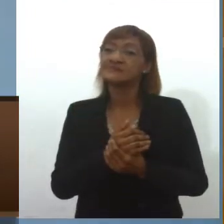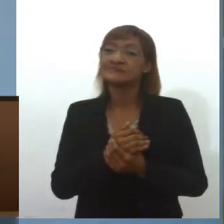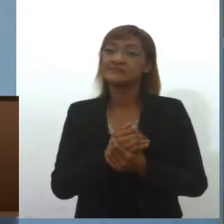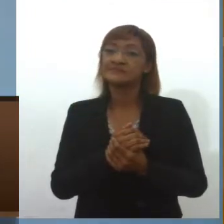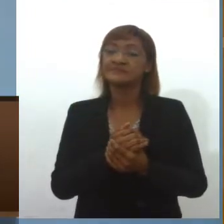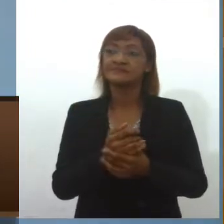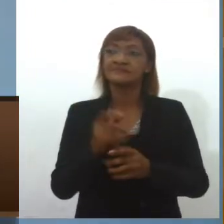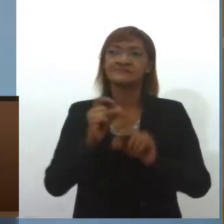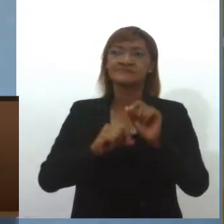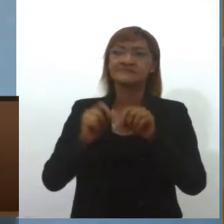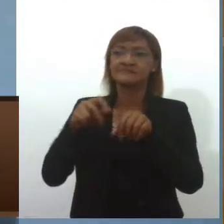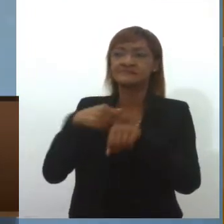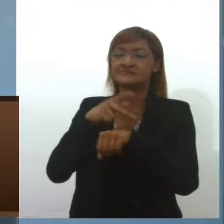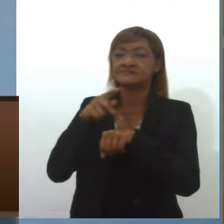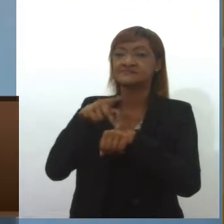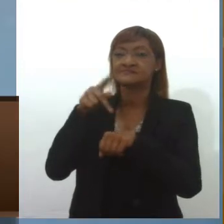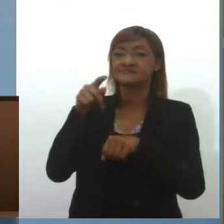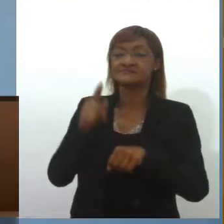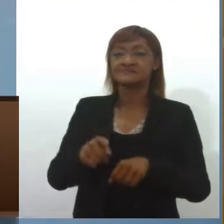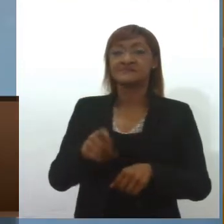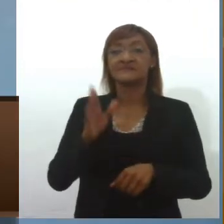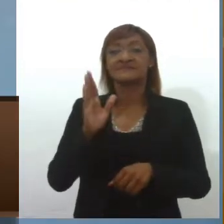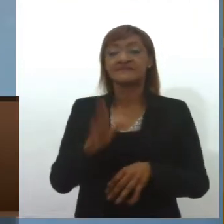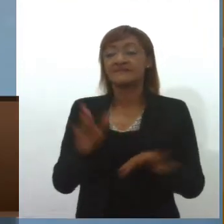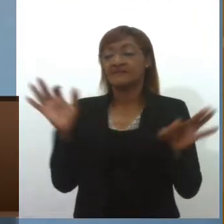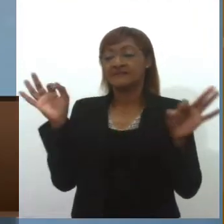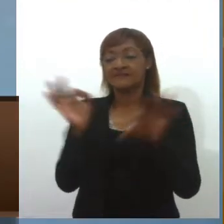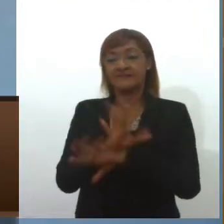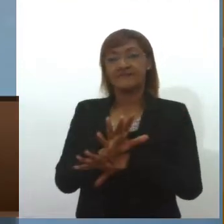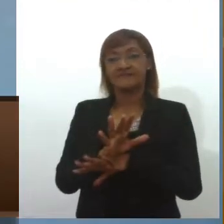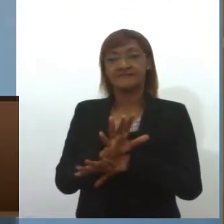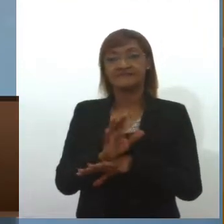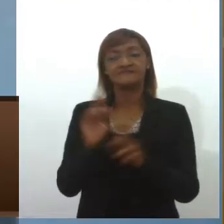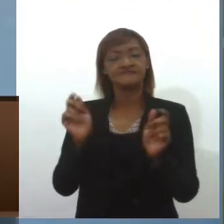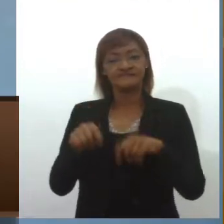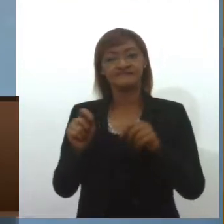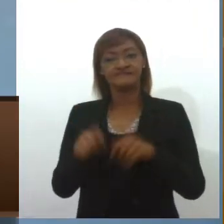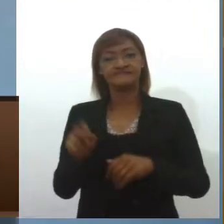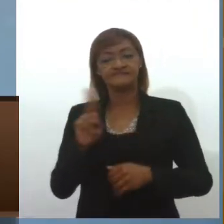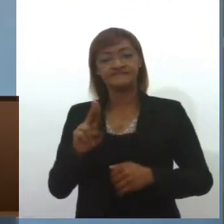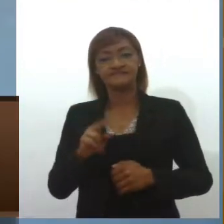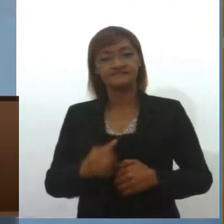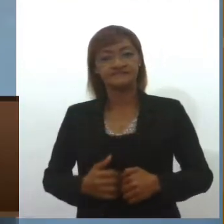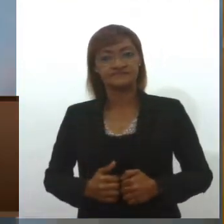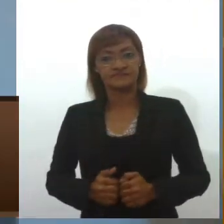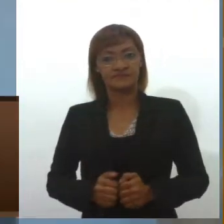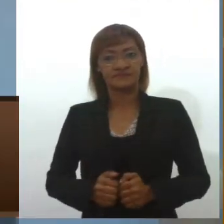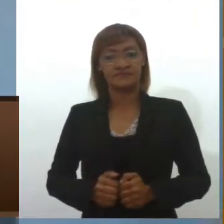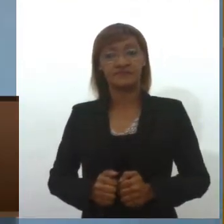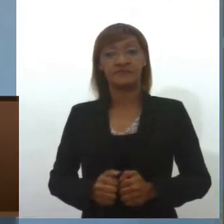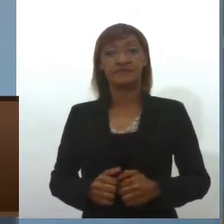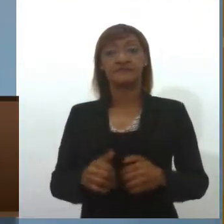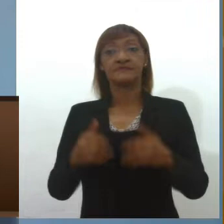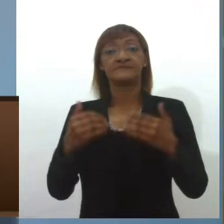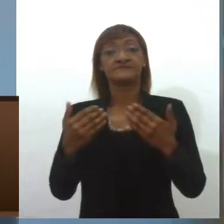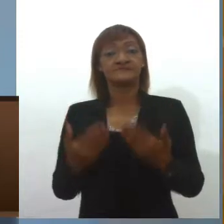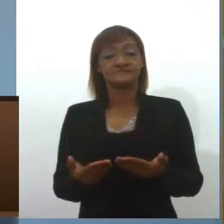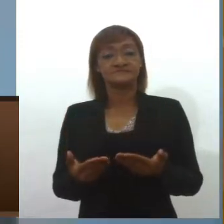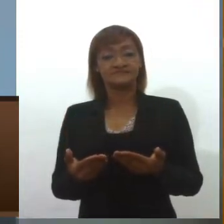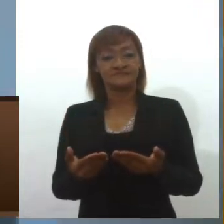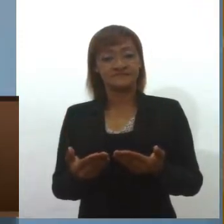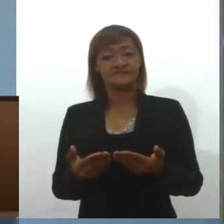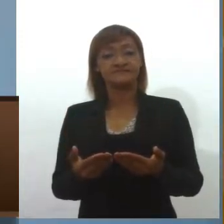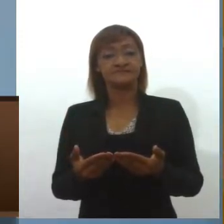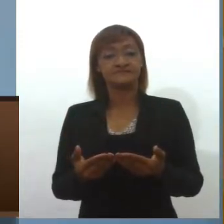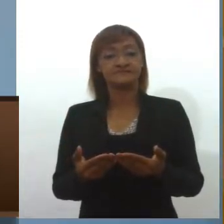que o país esteja preparado para lidar com isso. Então, a gente deixou de fazer o dever de casa nesse caso, deixou